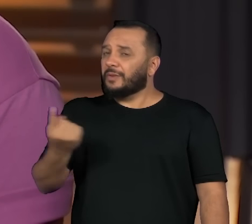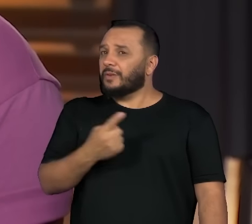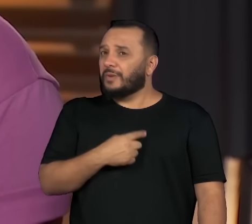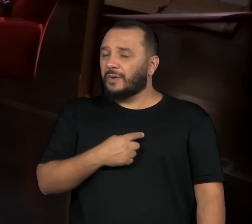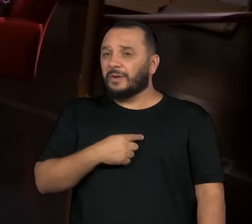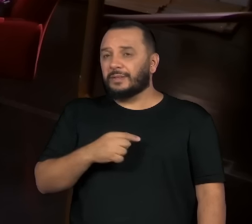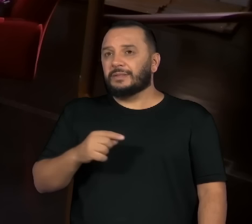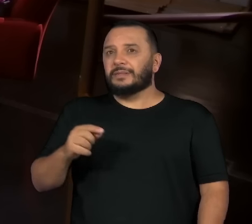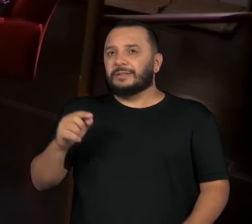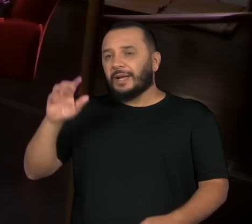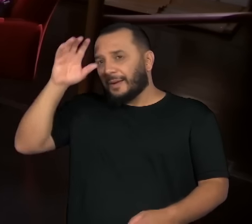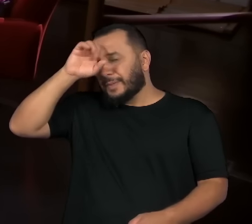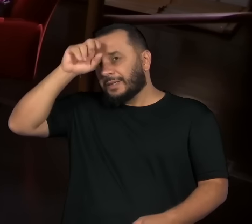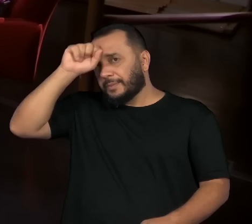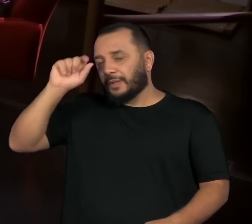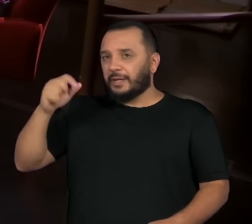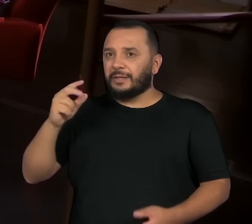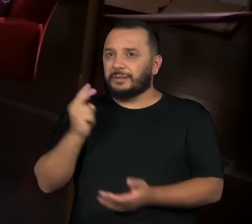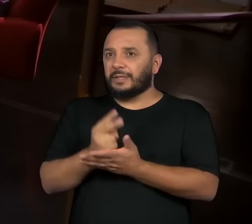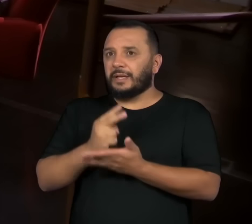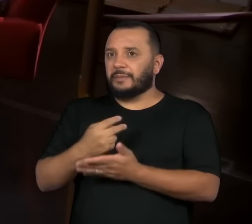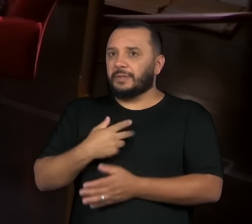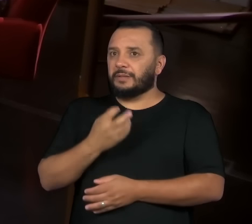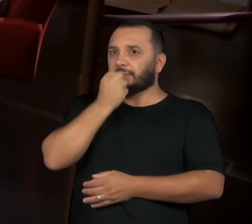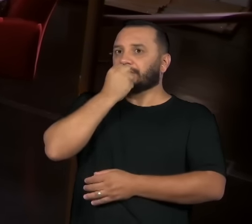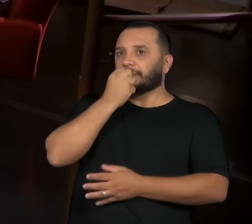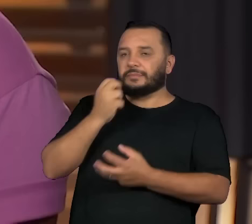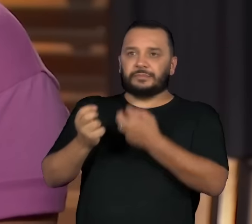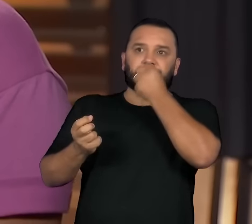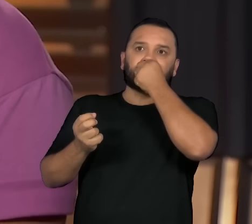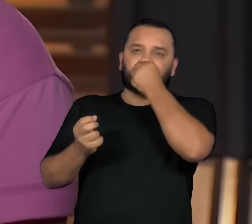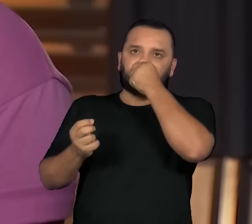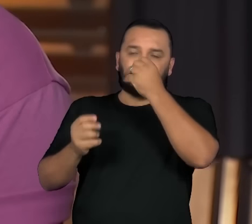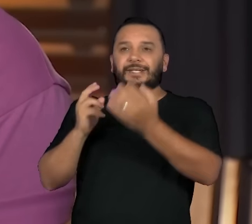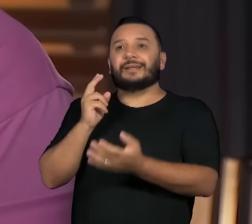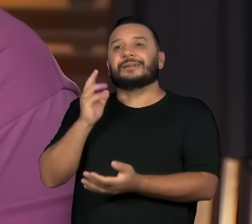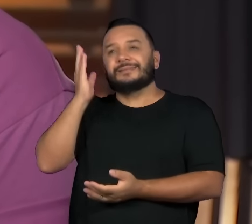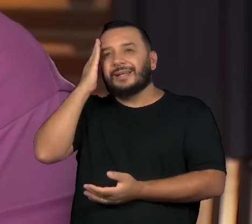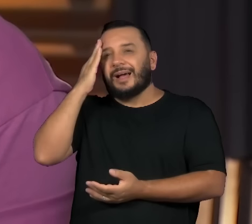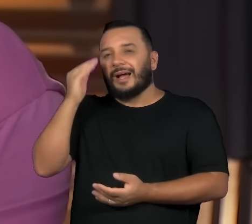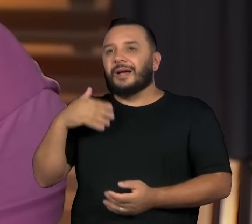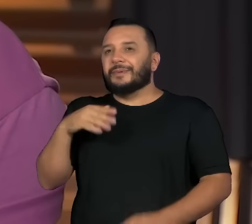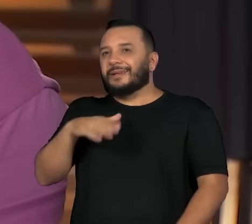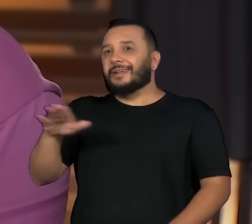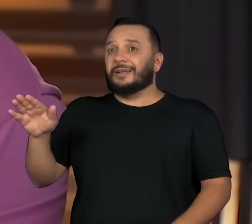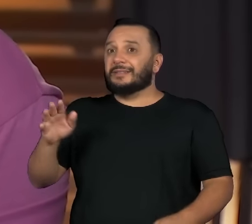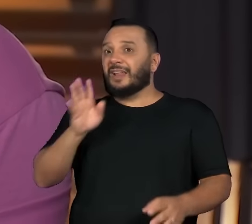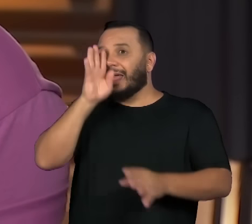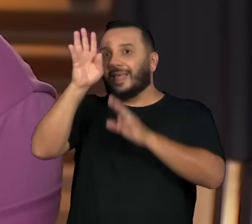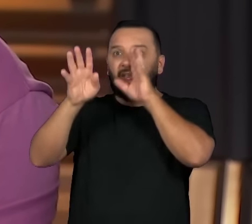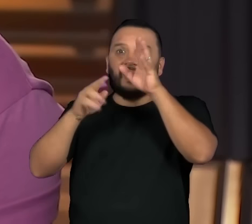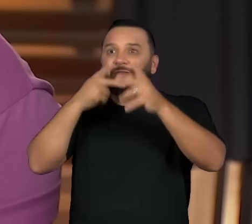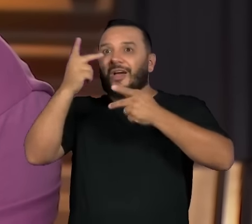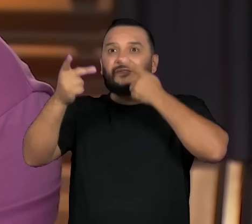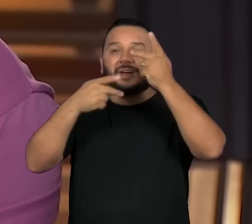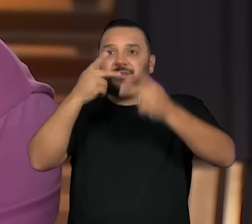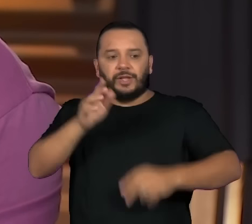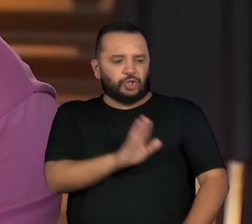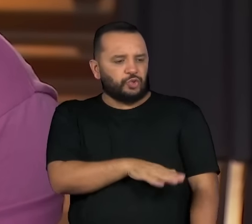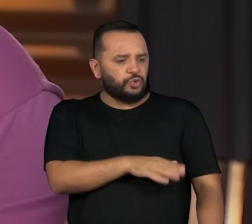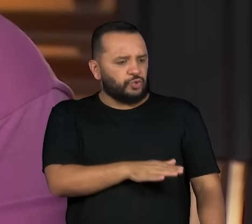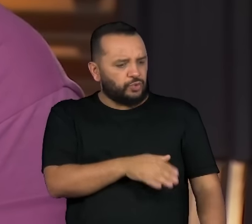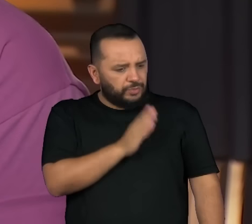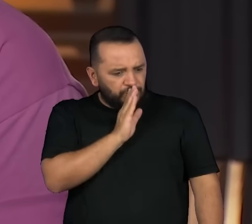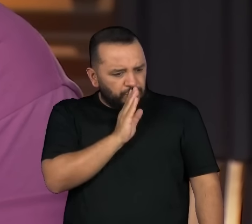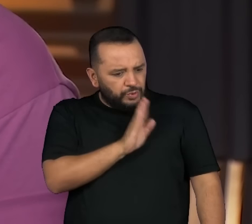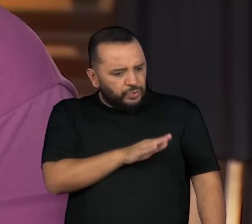espontâneo. Geralmente criança, quando é muito honesta, sabe aquela criança que fala um absurdo assim, claro, que sai que a mãe fica, menino, pelo amor